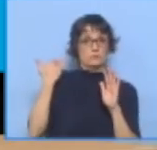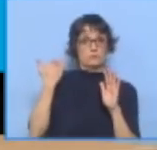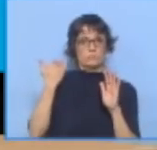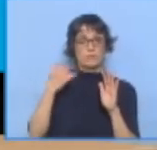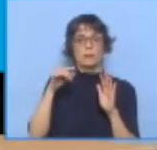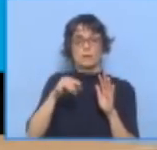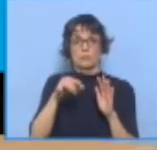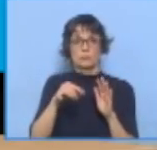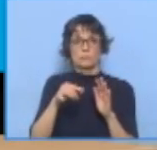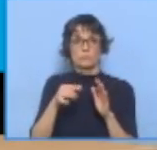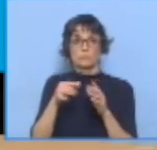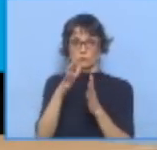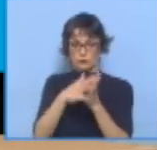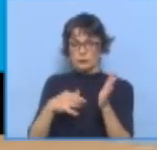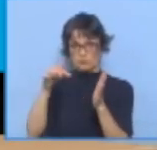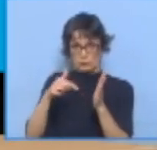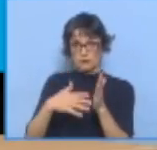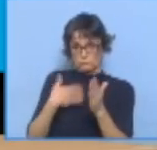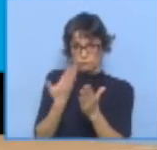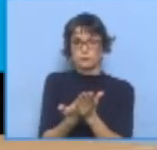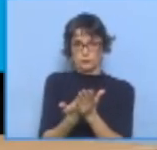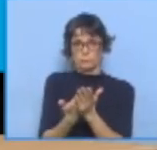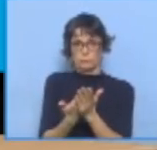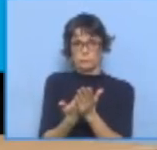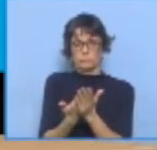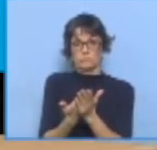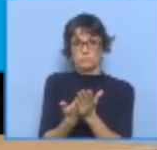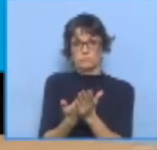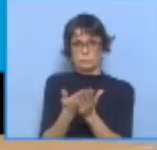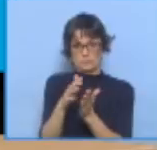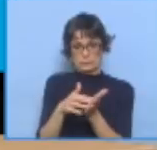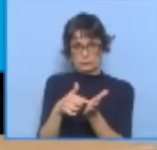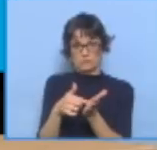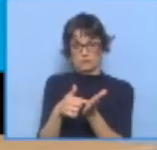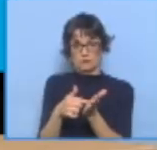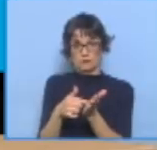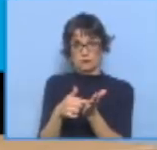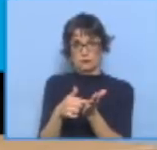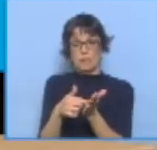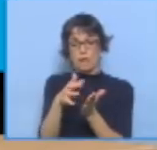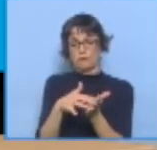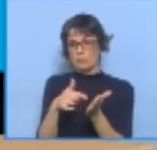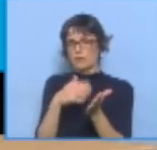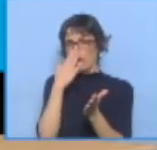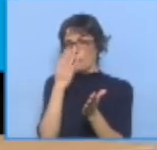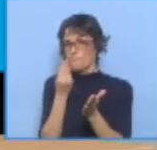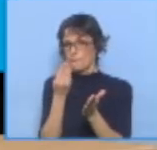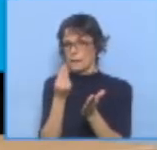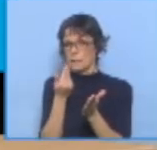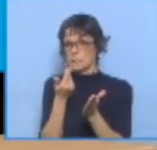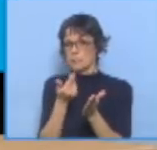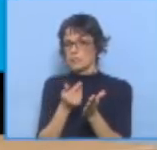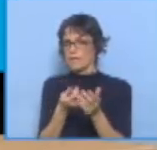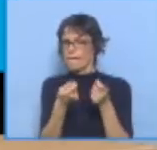aqui, propomos pelo menos, não é definitivo, propomos aqui, é um texto que nos parece mais fiel ao texto